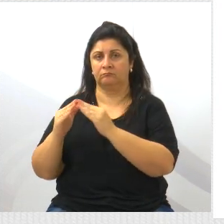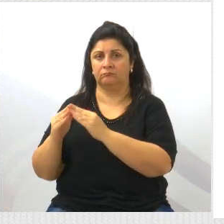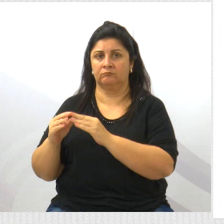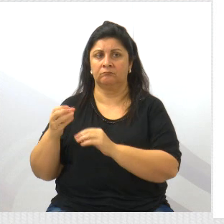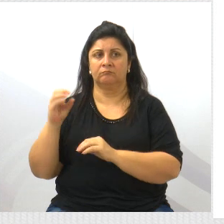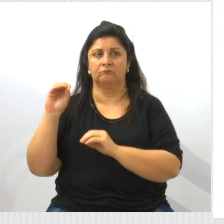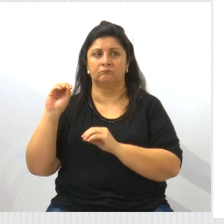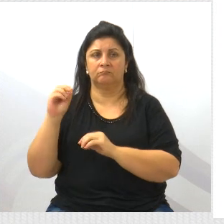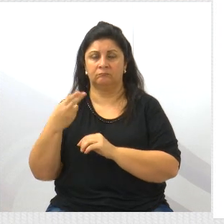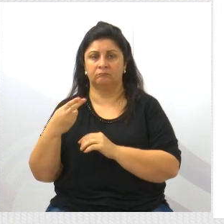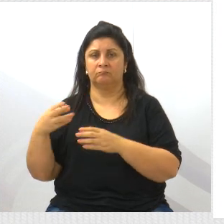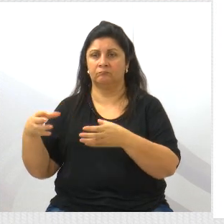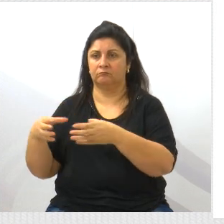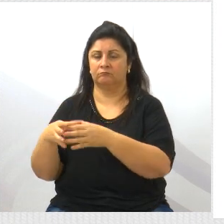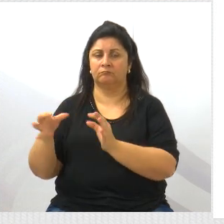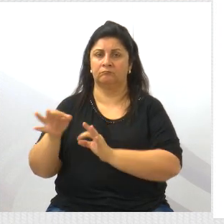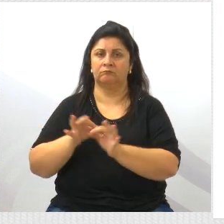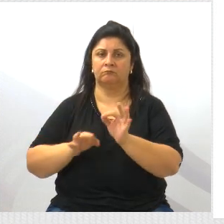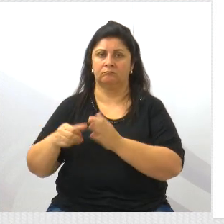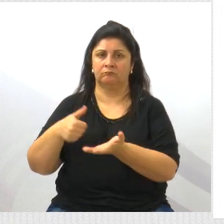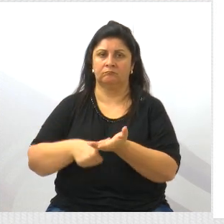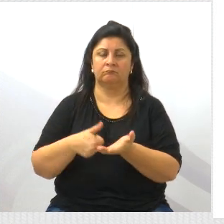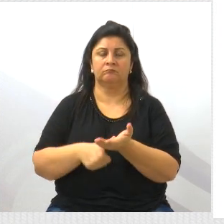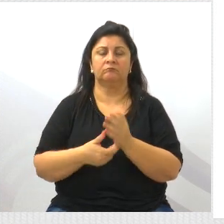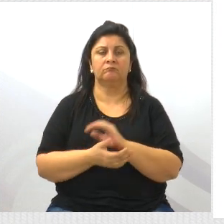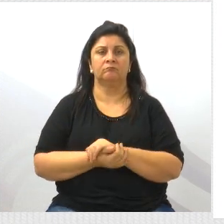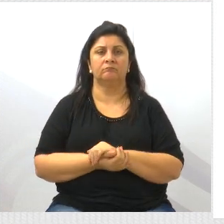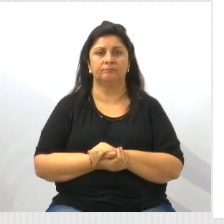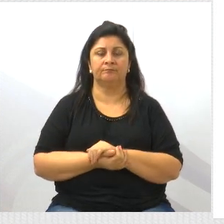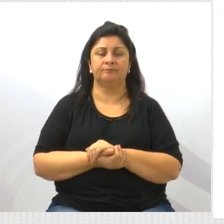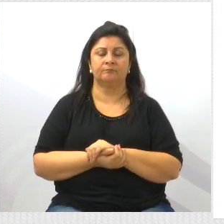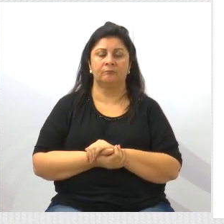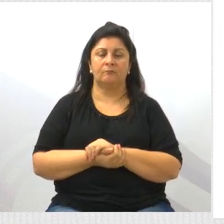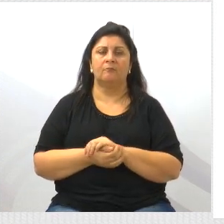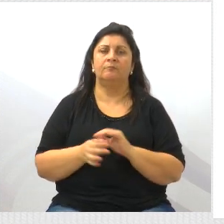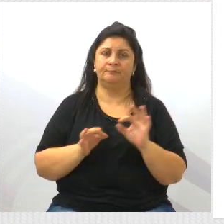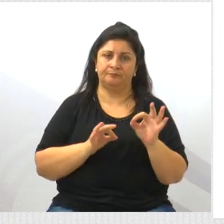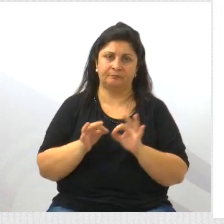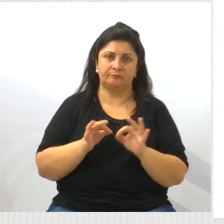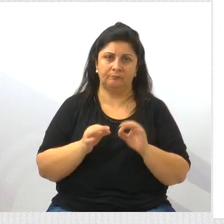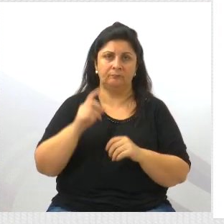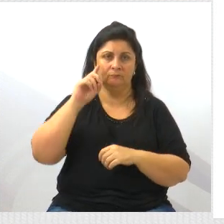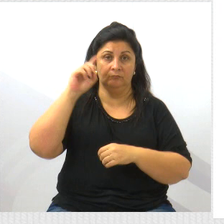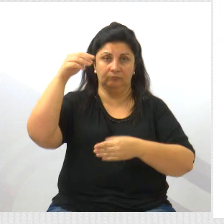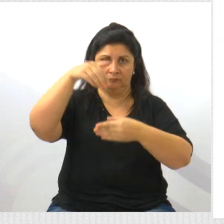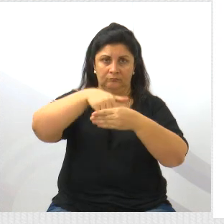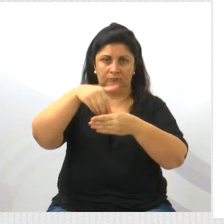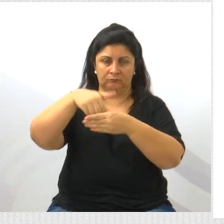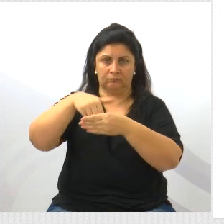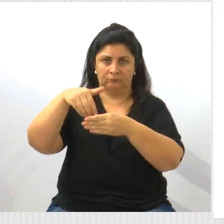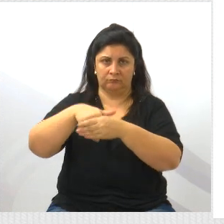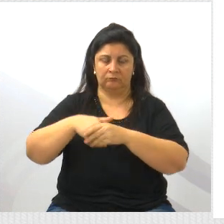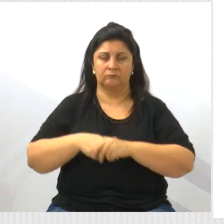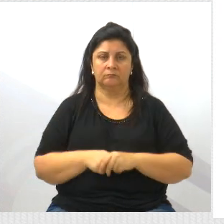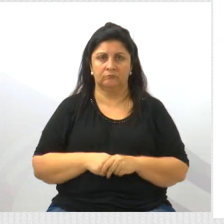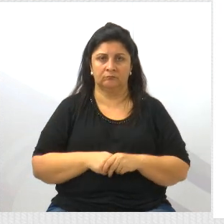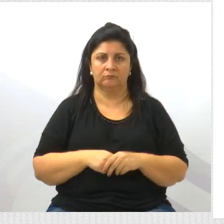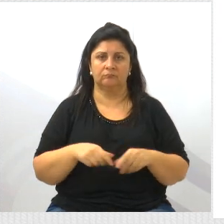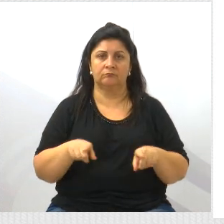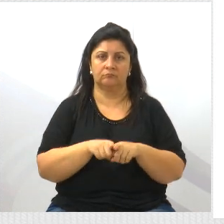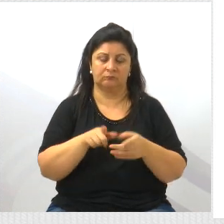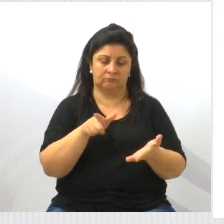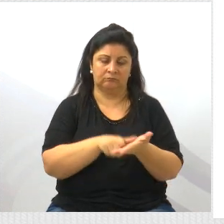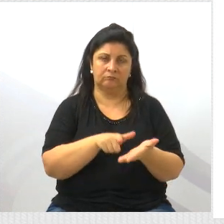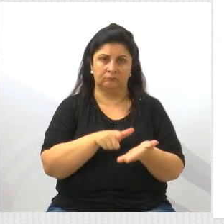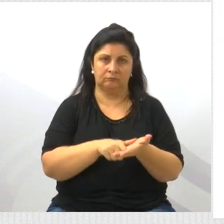em regularização. Vai ser determinado dessa forma de eleição, dessa forma vai estar na cédula,